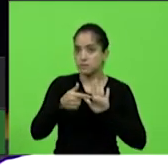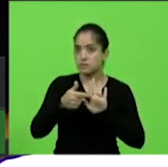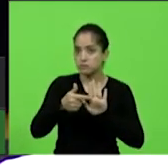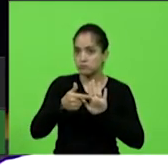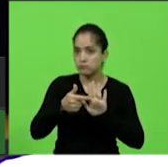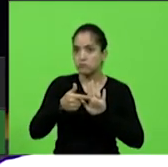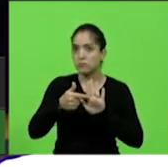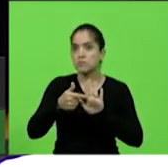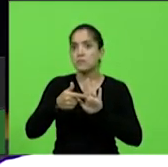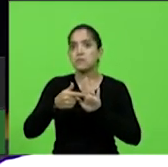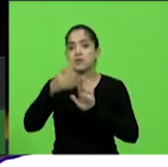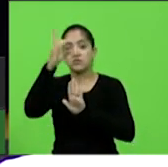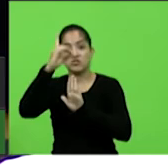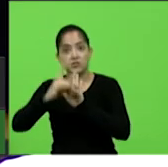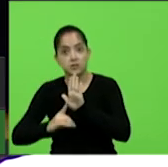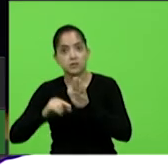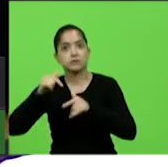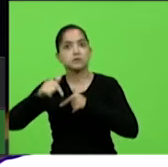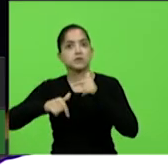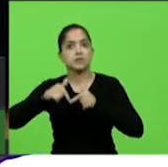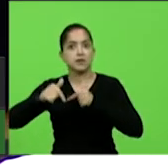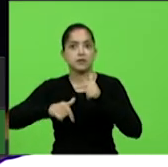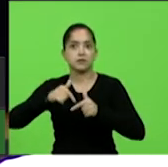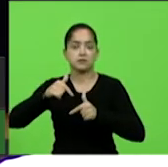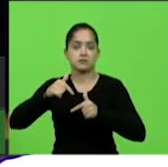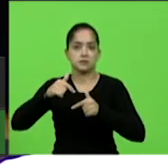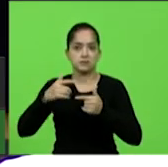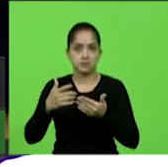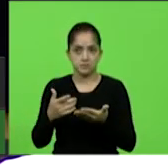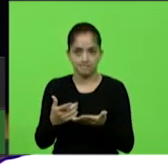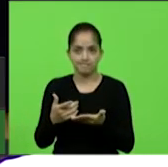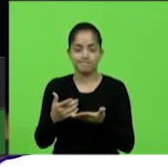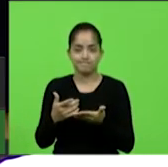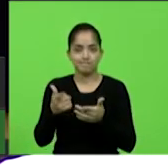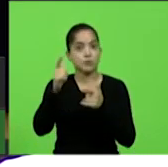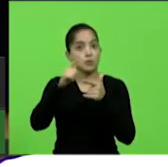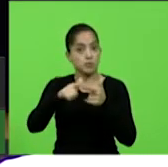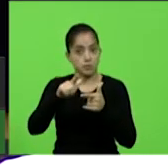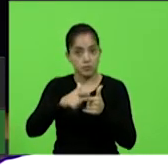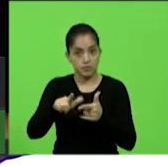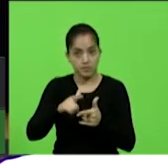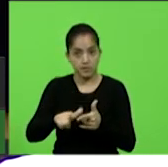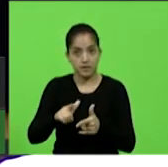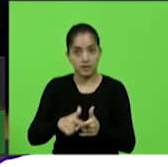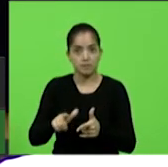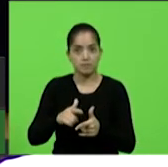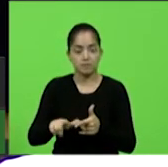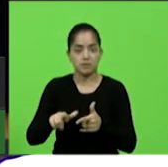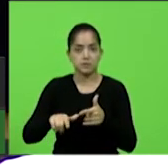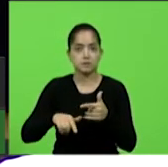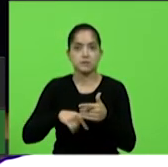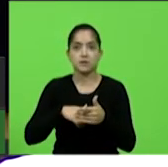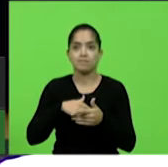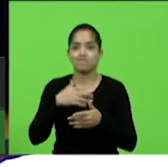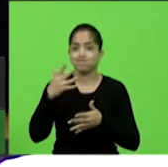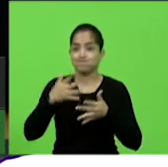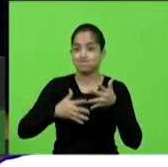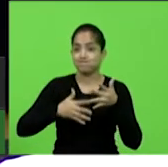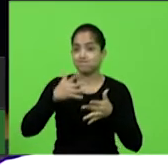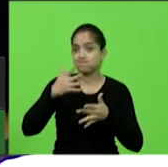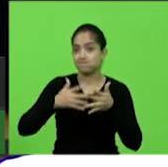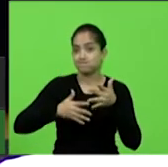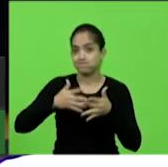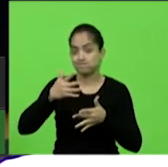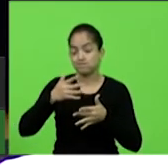direitos trabalhistas por parte da empresa terceirizada. A situação é realmente caótica, crítica, e